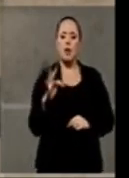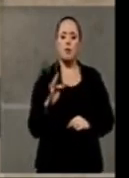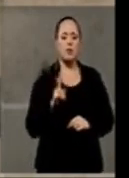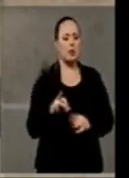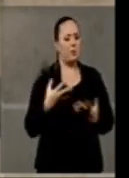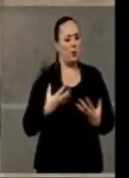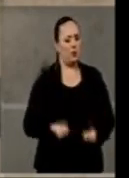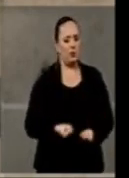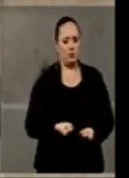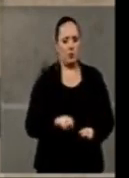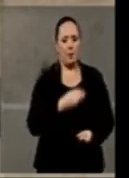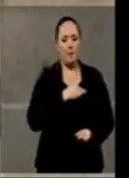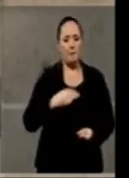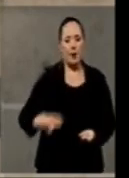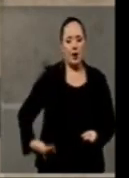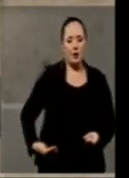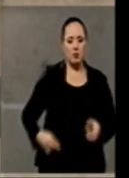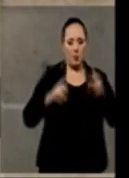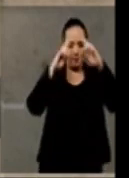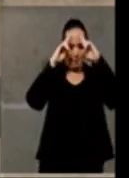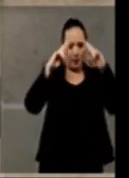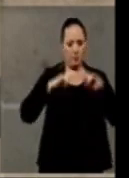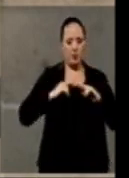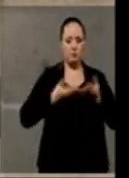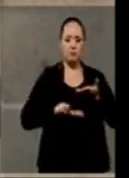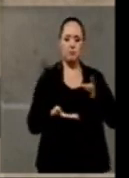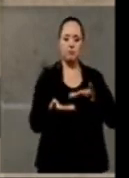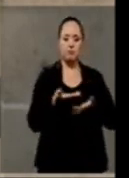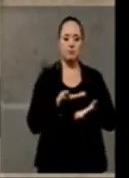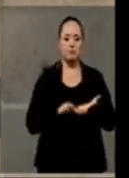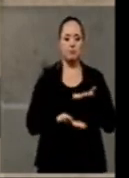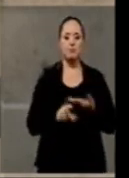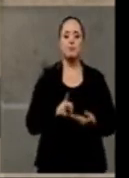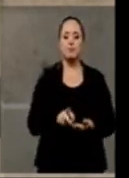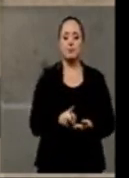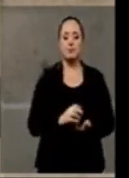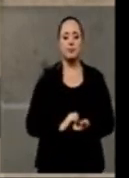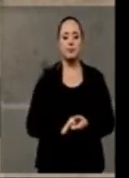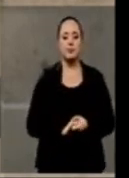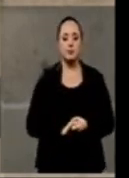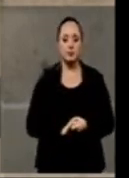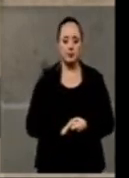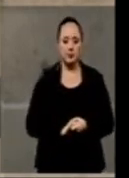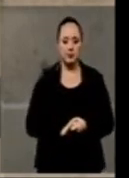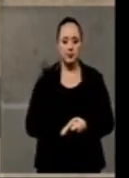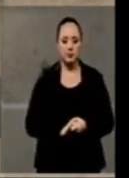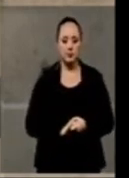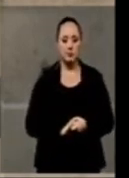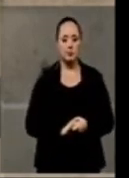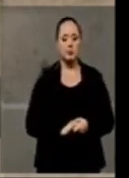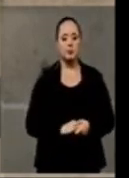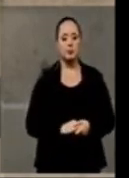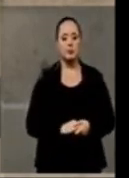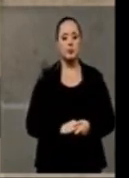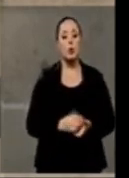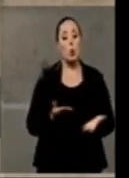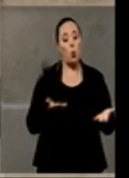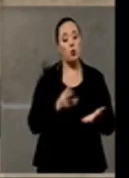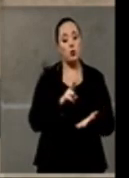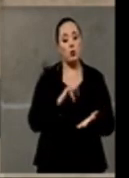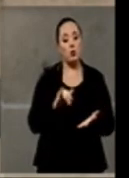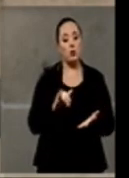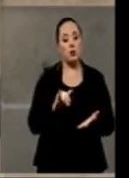todos os ministros e ministras que integram transmitirei o cargo ainda hoje